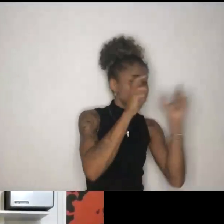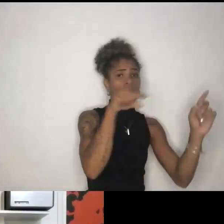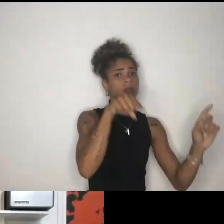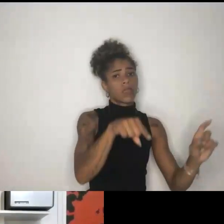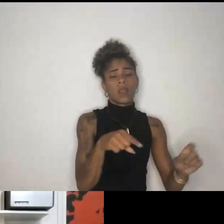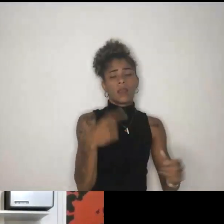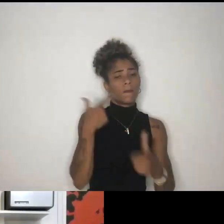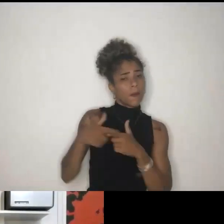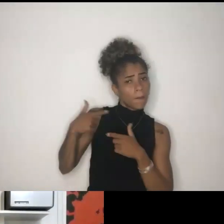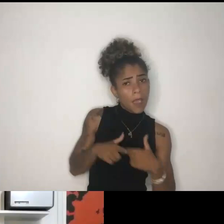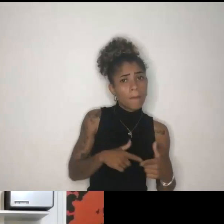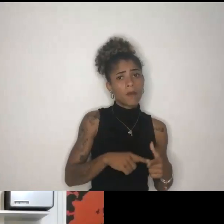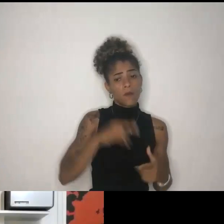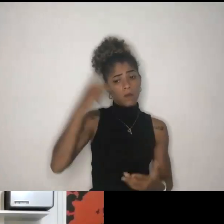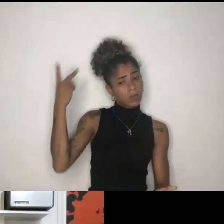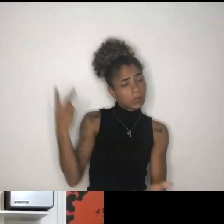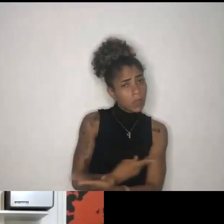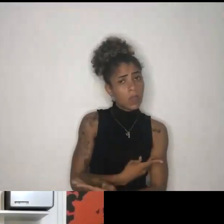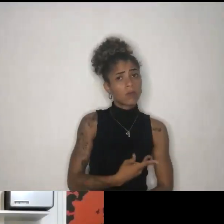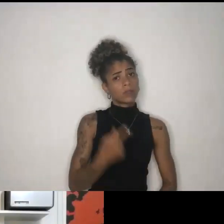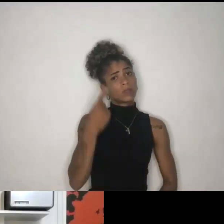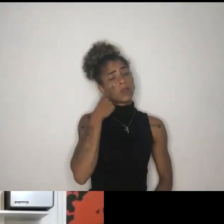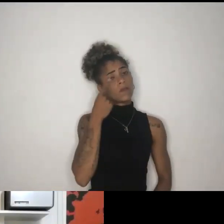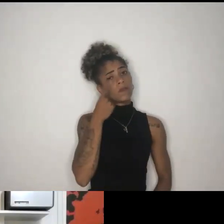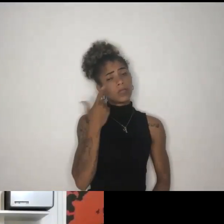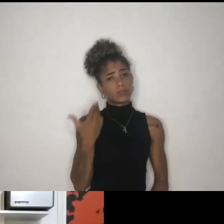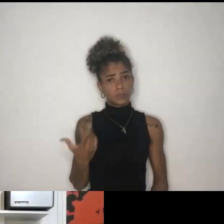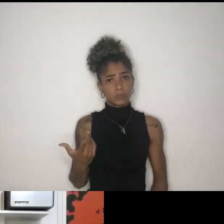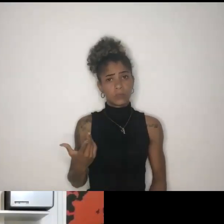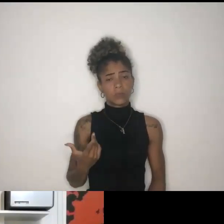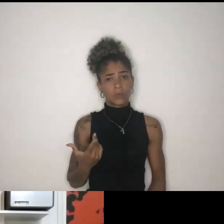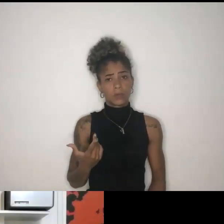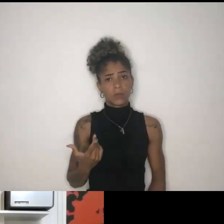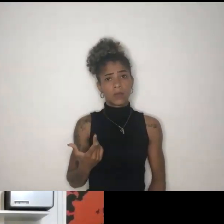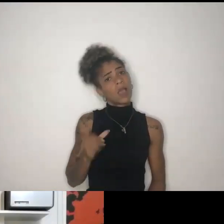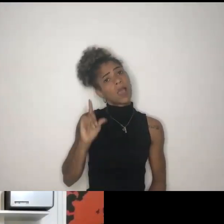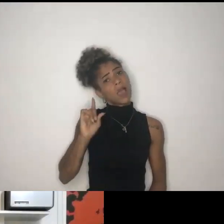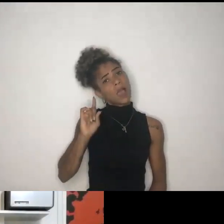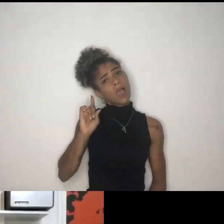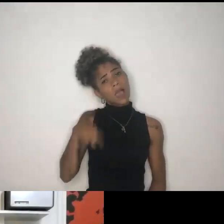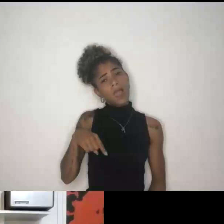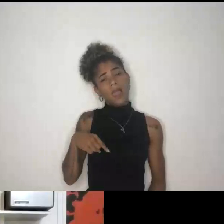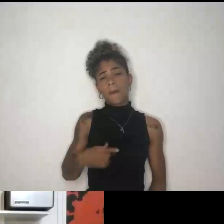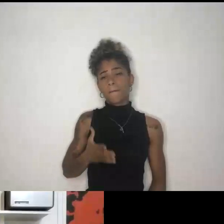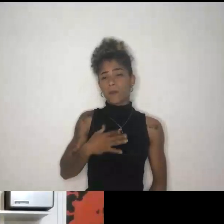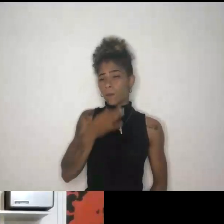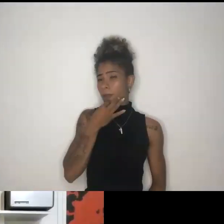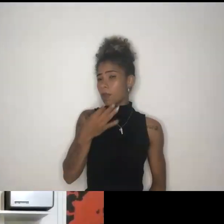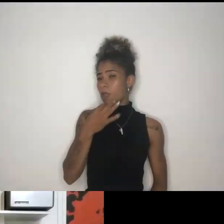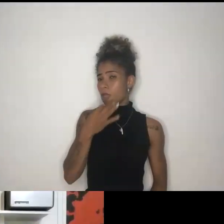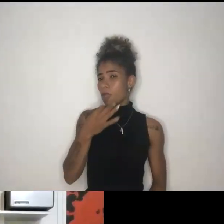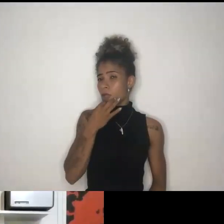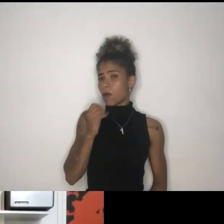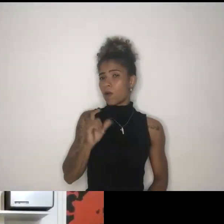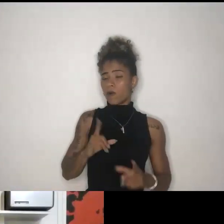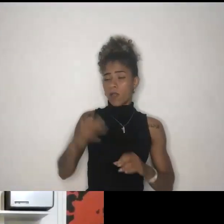os fracassos eles eu vejo muito assim que é aí eu acho que vem muito a minha visão assim muito oriental né do tipo